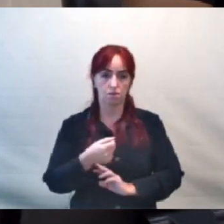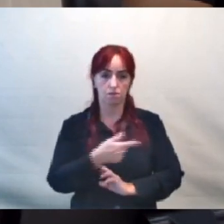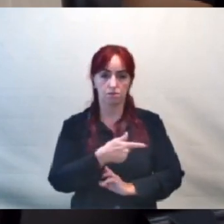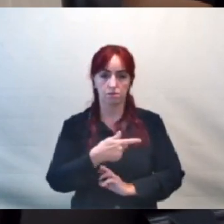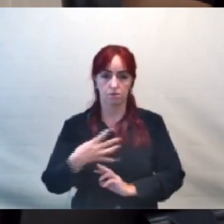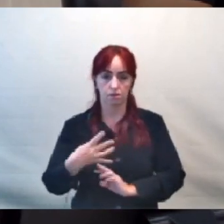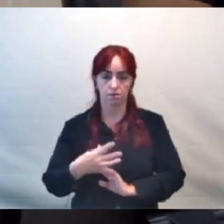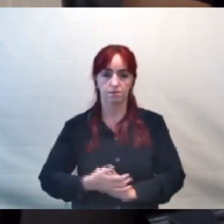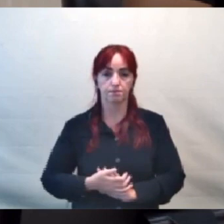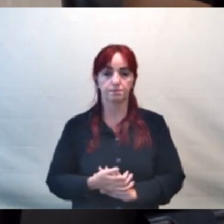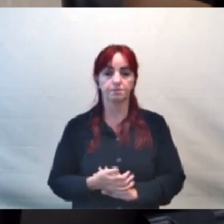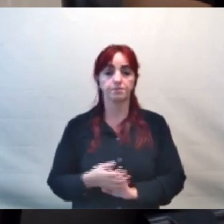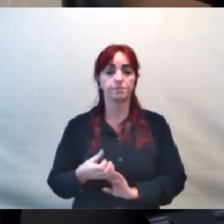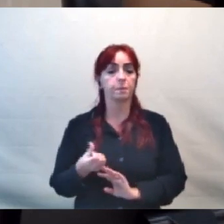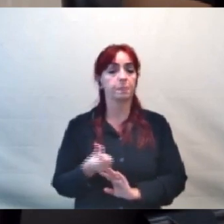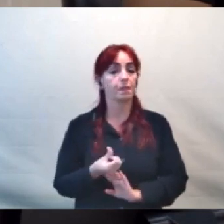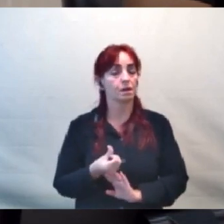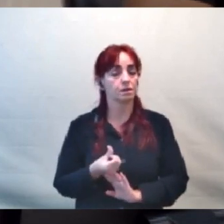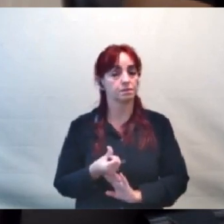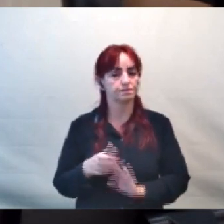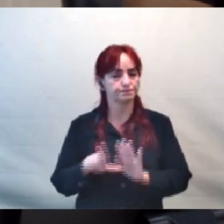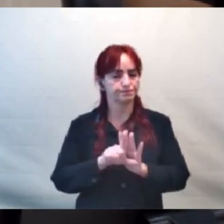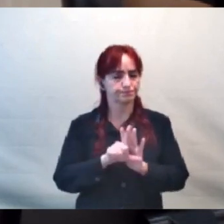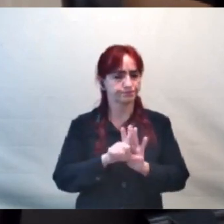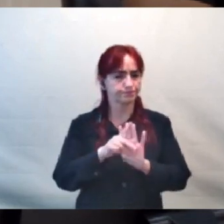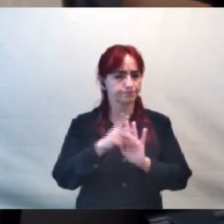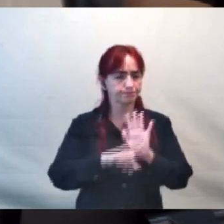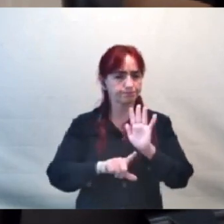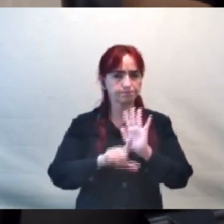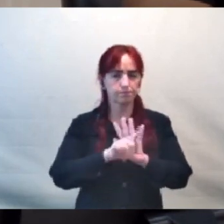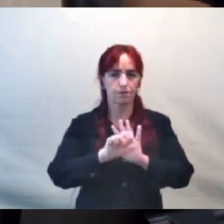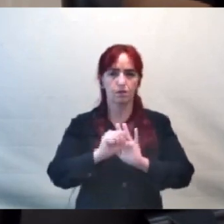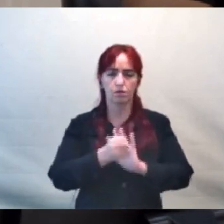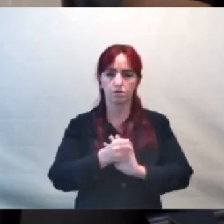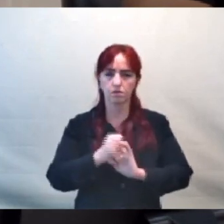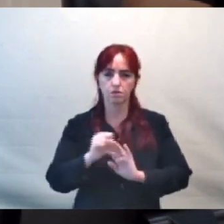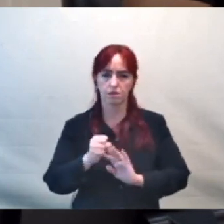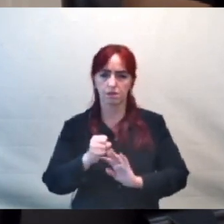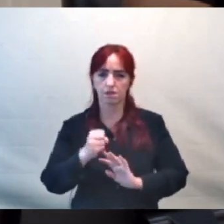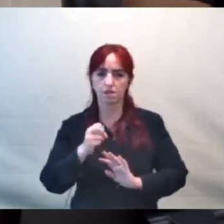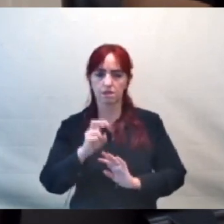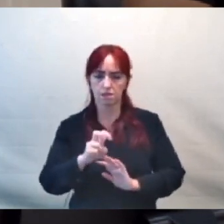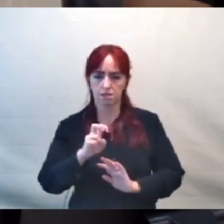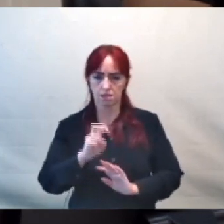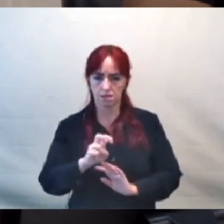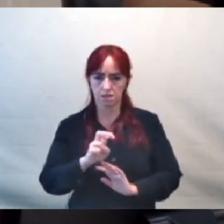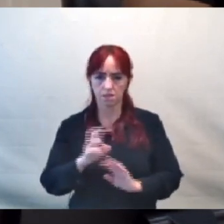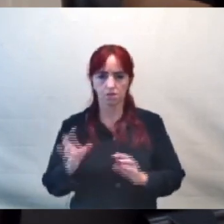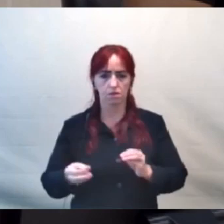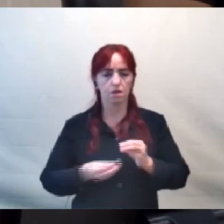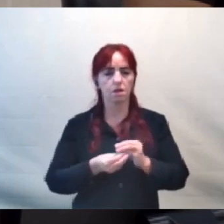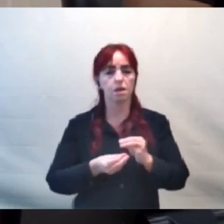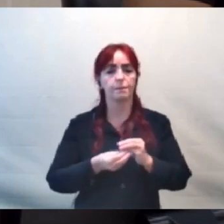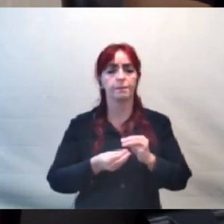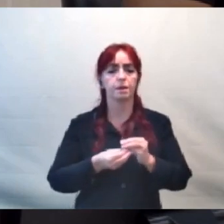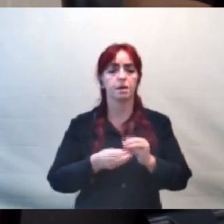834/2024. Sexto projeto é o projeto de lei 835/2024, primeiro turno. Ementa, concede o reajuste